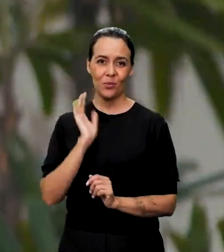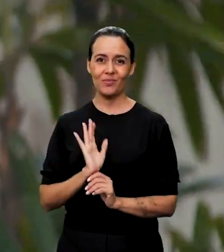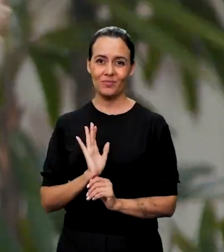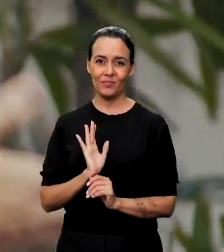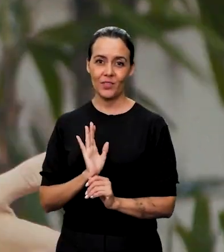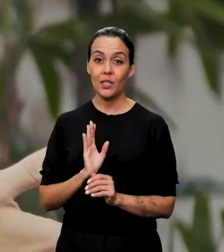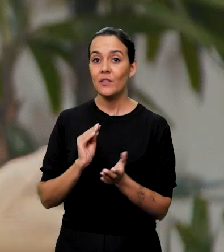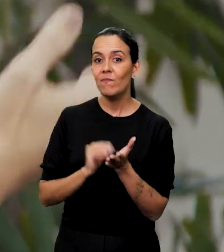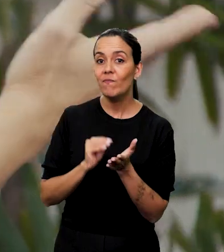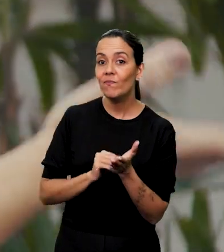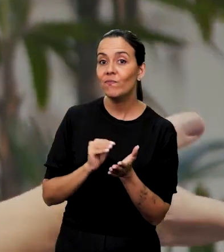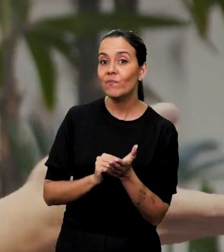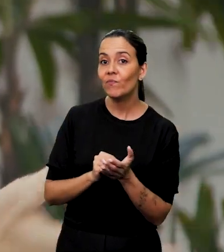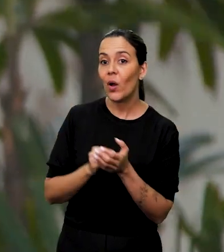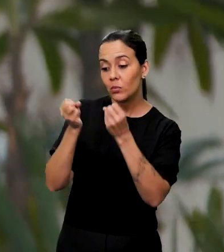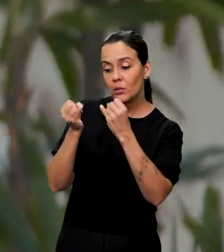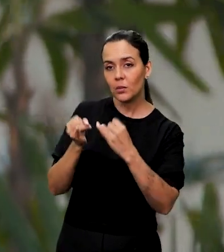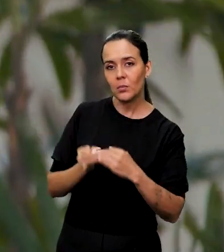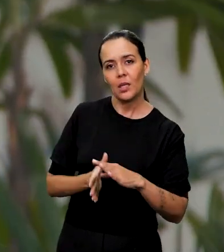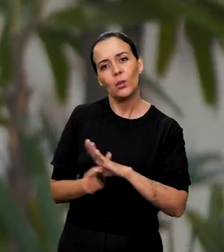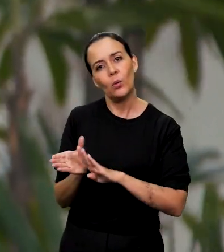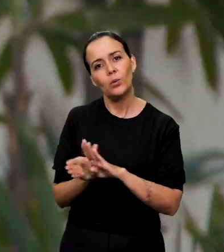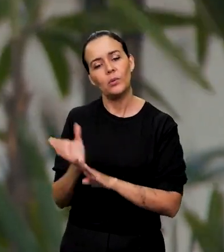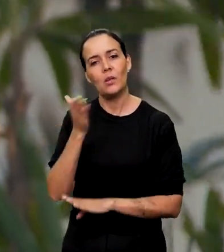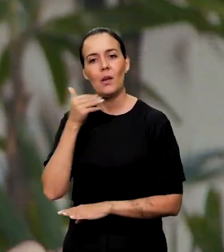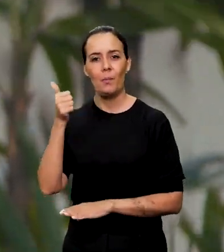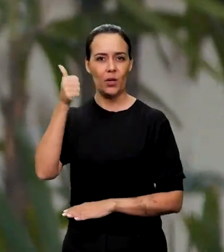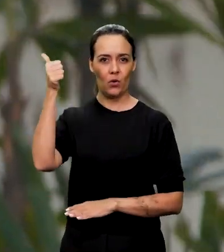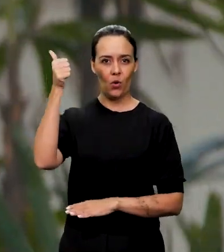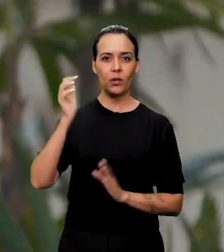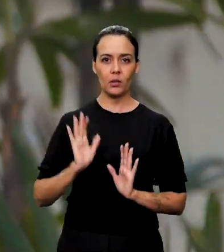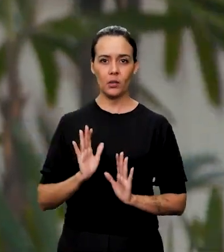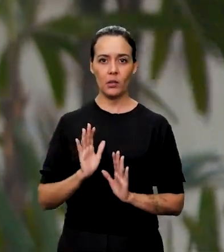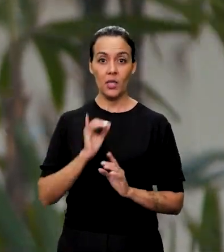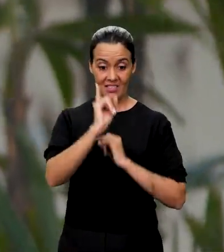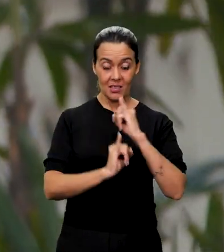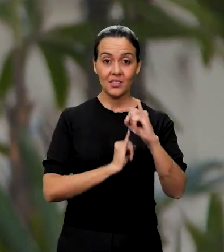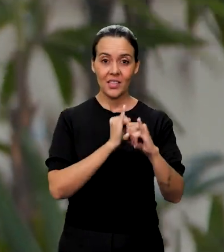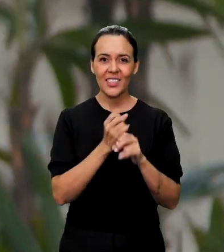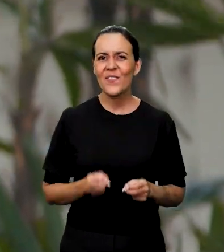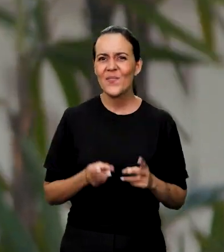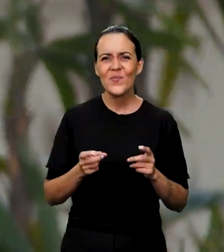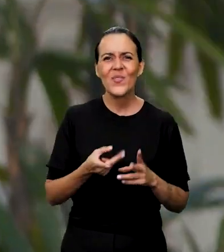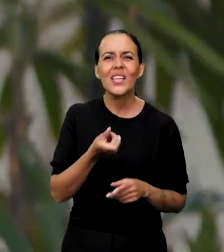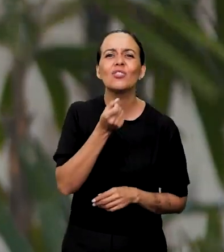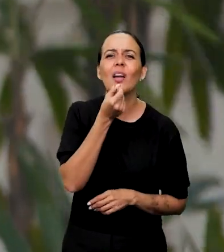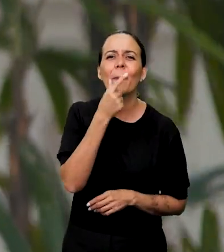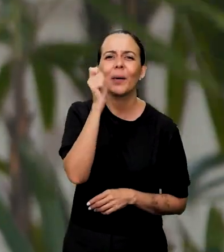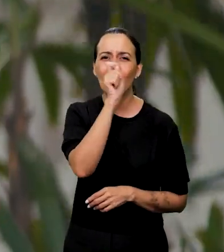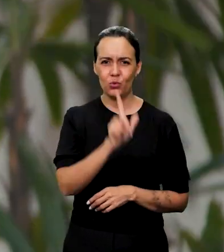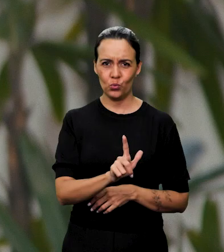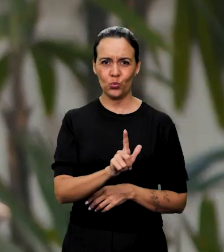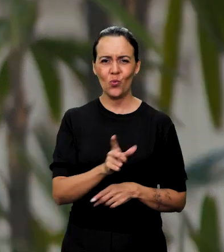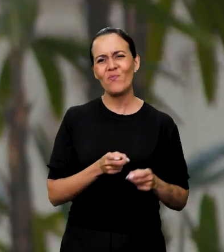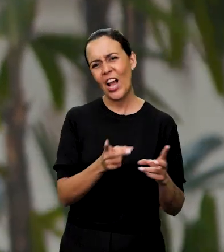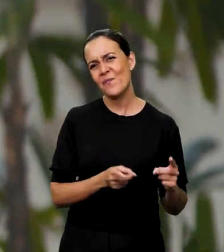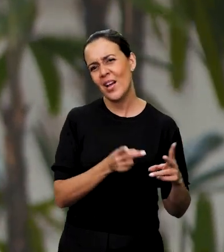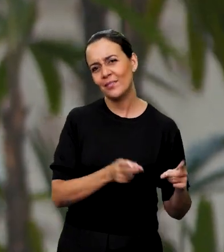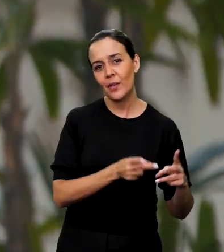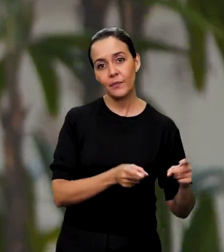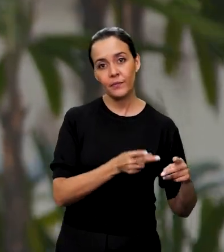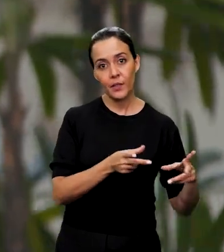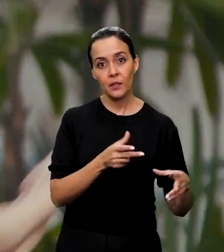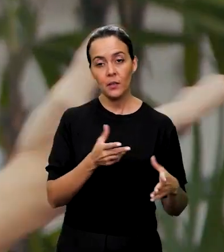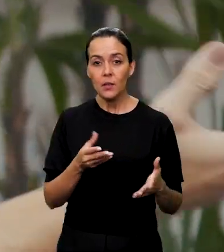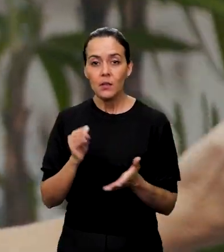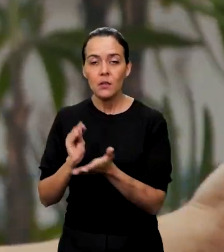suporte, visto que o Viagra é a medicação online mais vendida no Brasil. Enquanto muitas mulheres realmente não recebem nem o tratamento para a